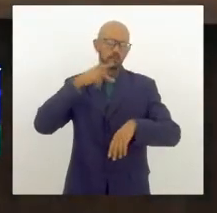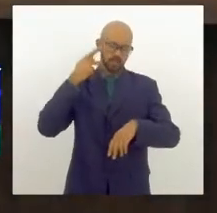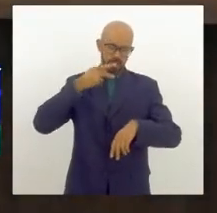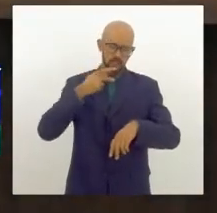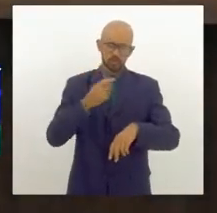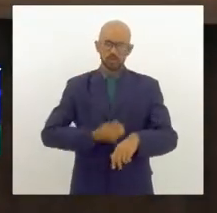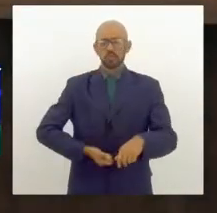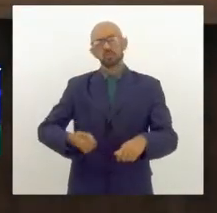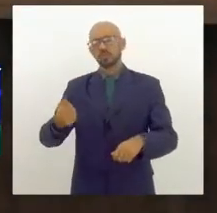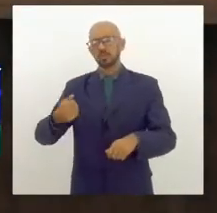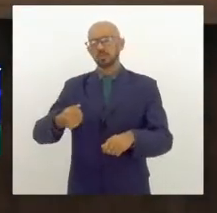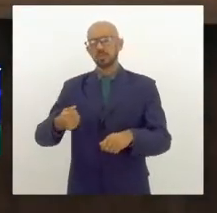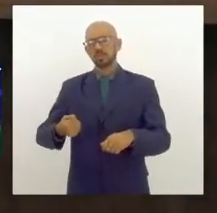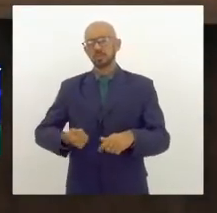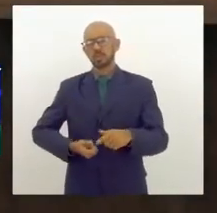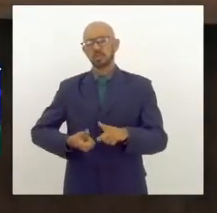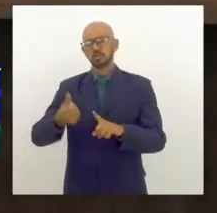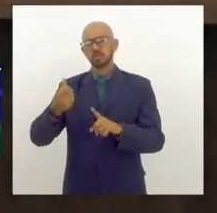segundo e último semestre desta